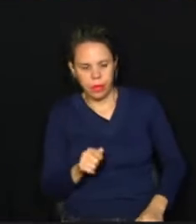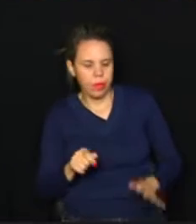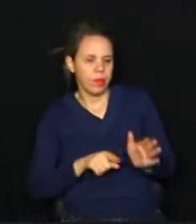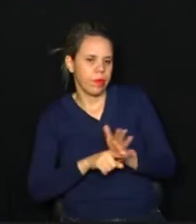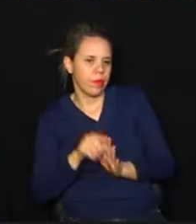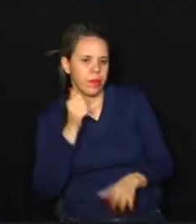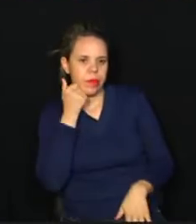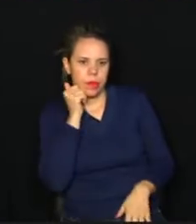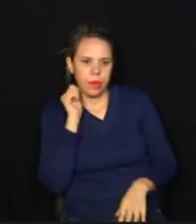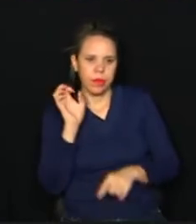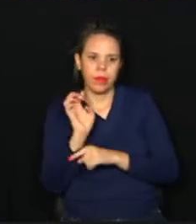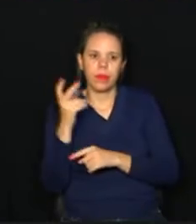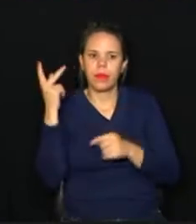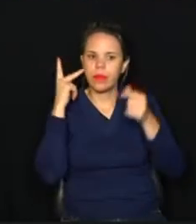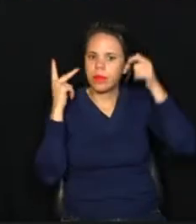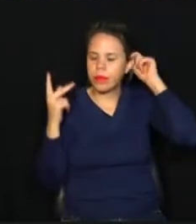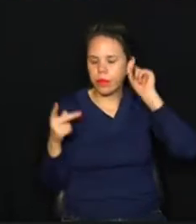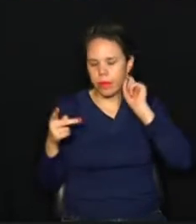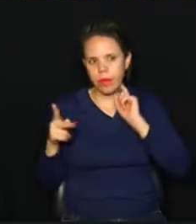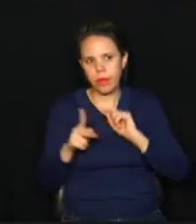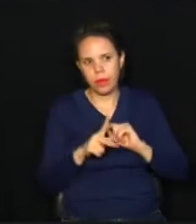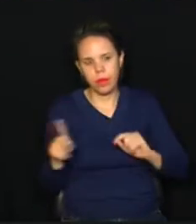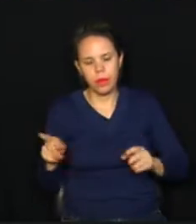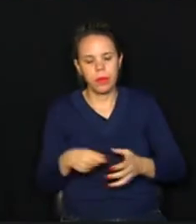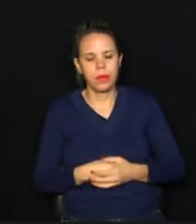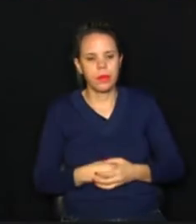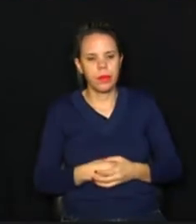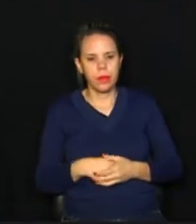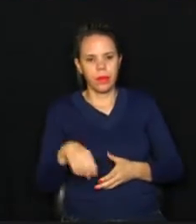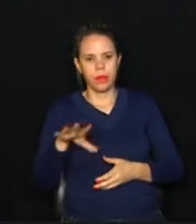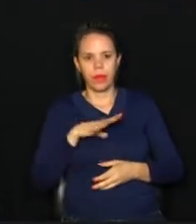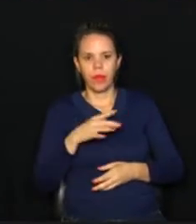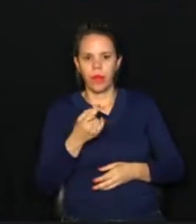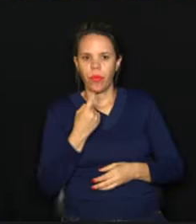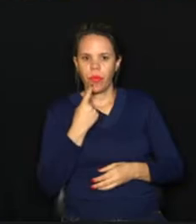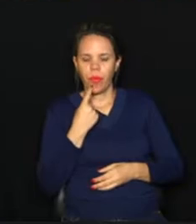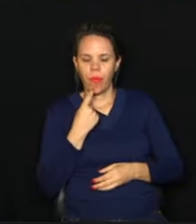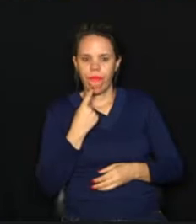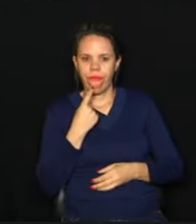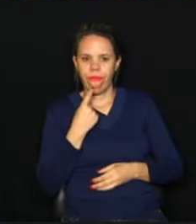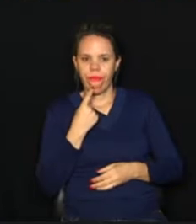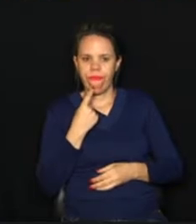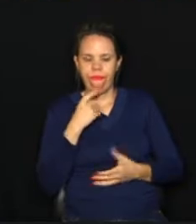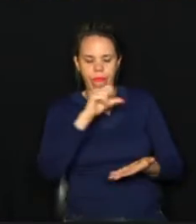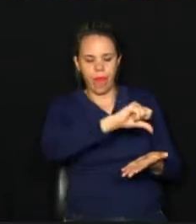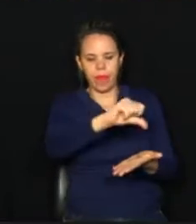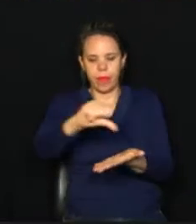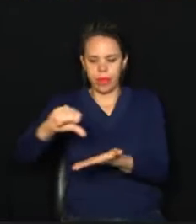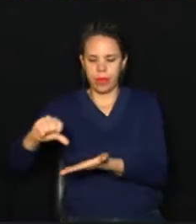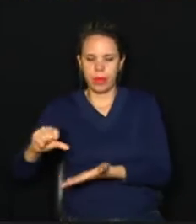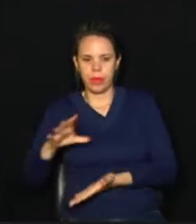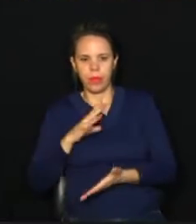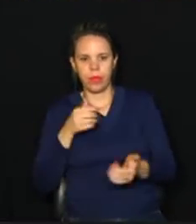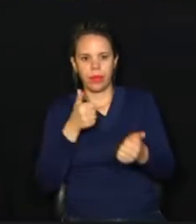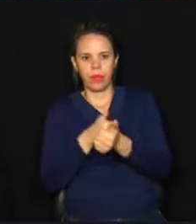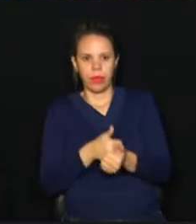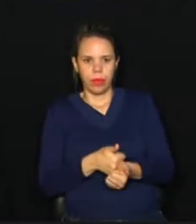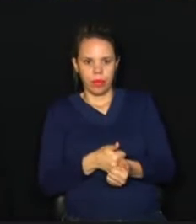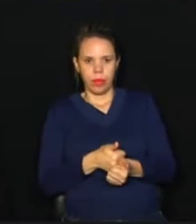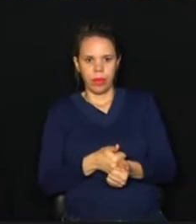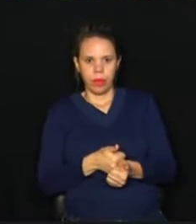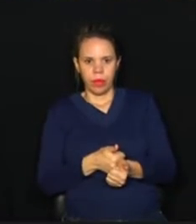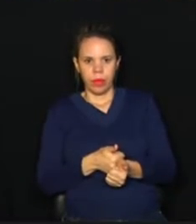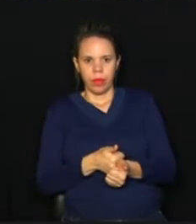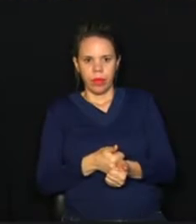Científicos do Estado de São Paulo, que presido. Na cidade de Campinas e em regiões próximas, como